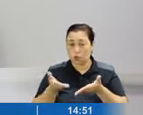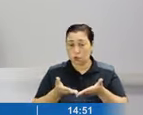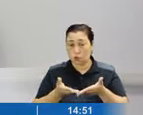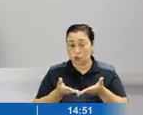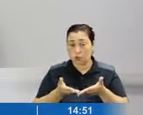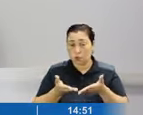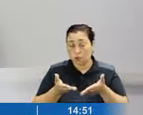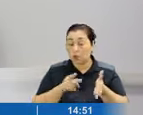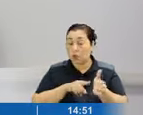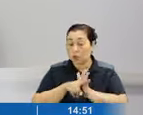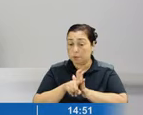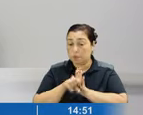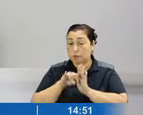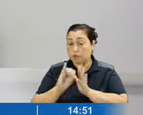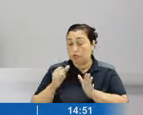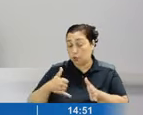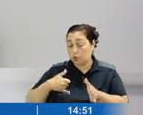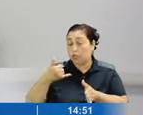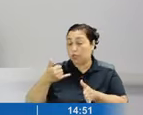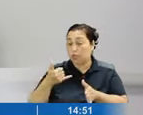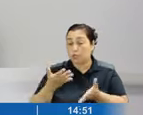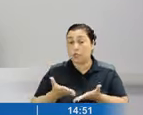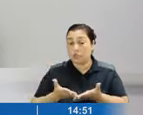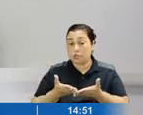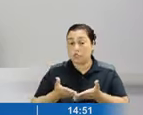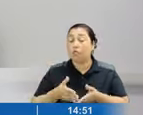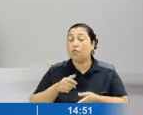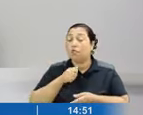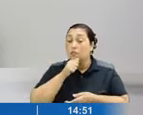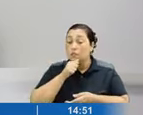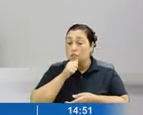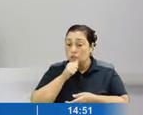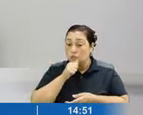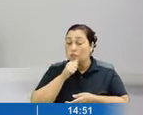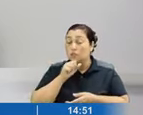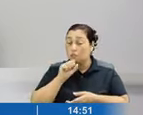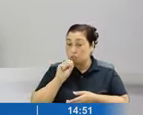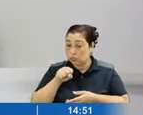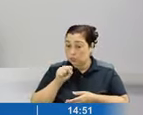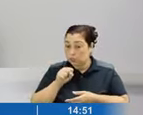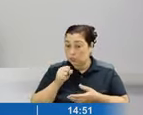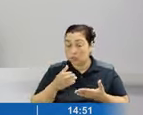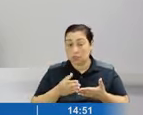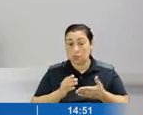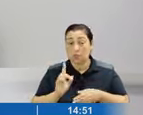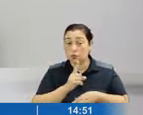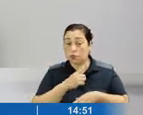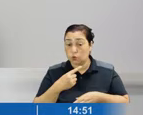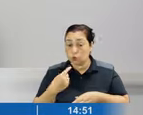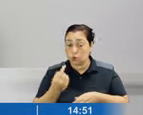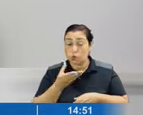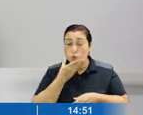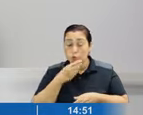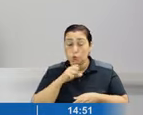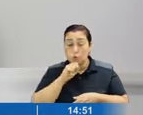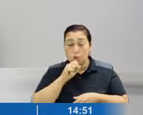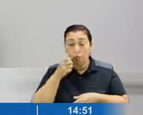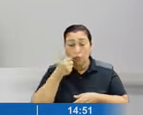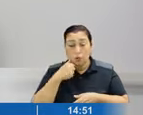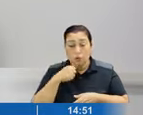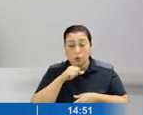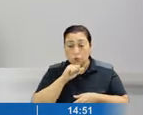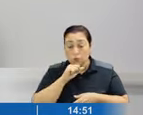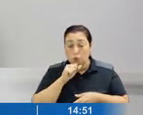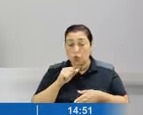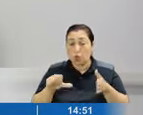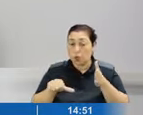com a idade? Sim, o câncer coloretal ainda está associado com a idade. Né? Nossos pais, parentes de